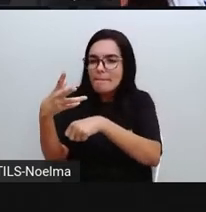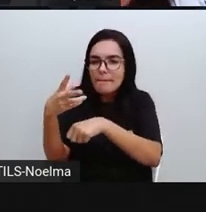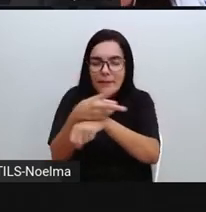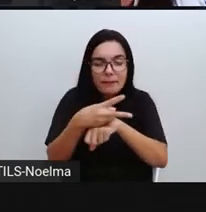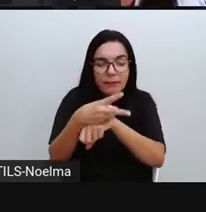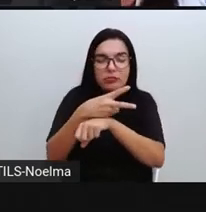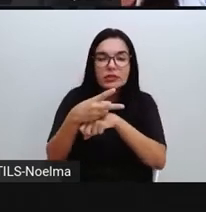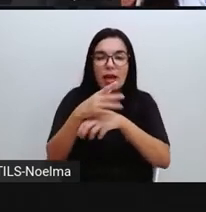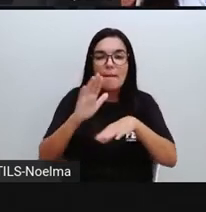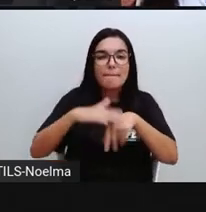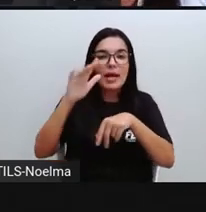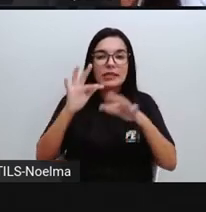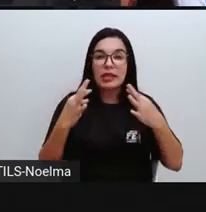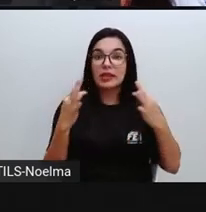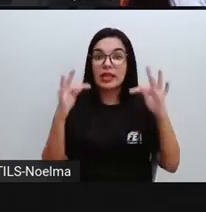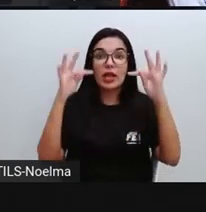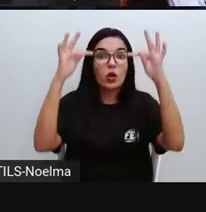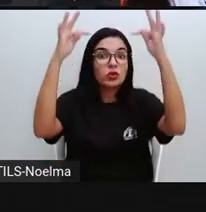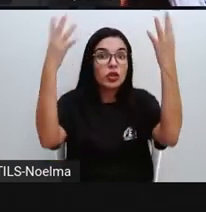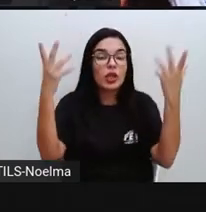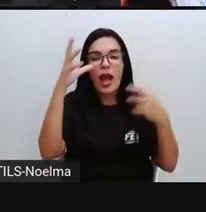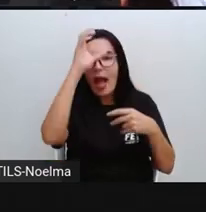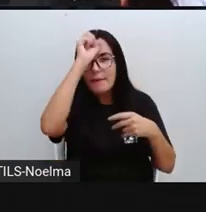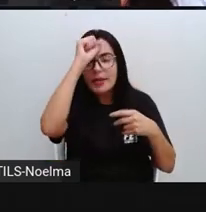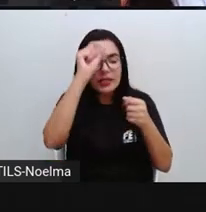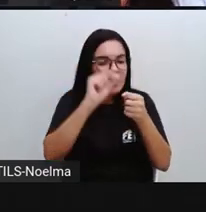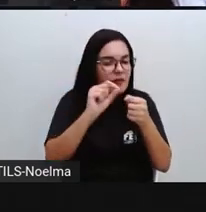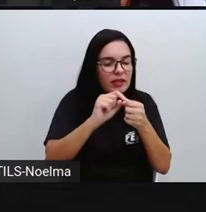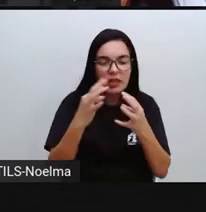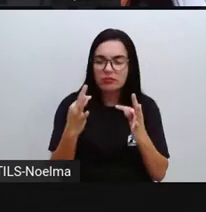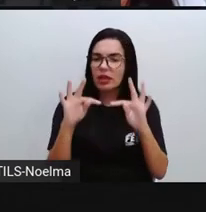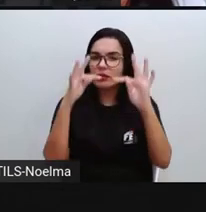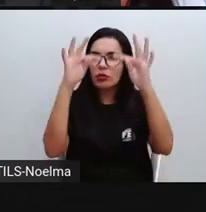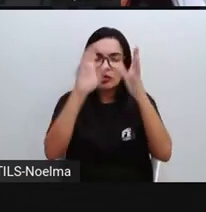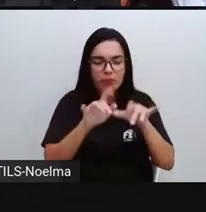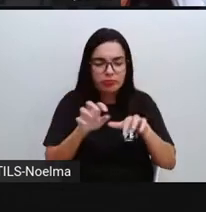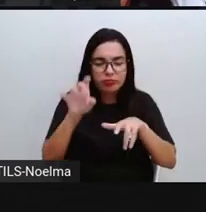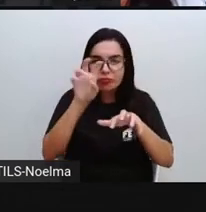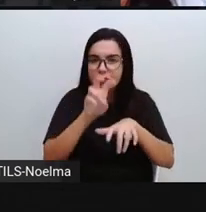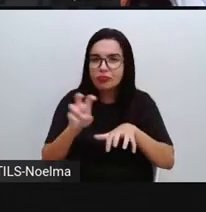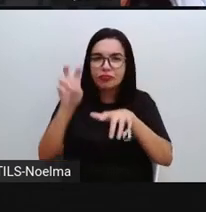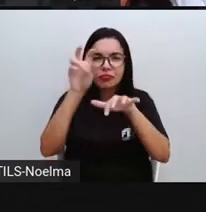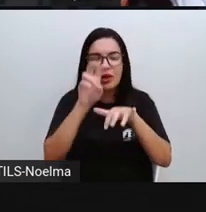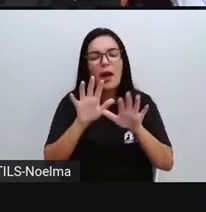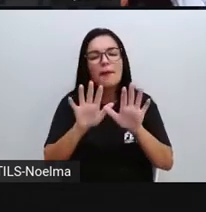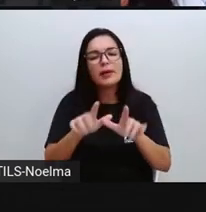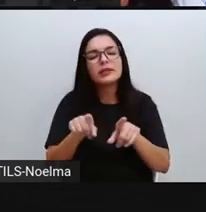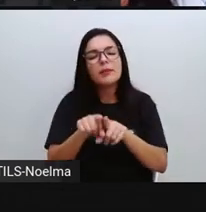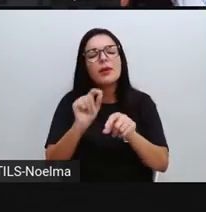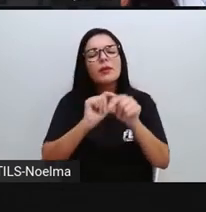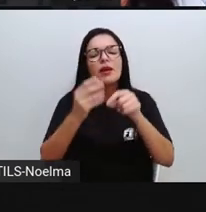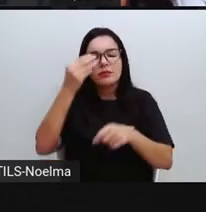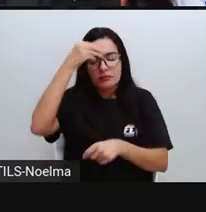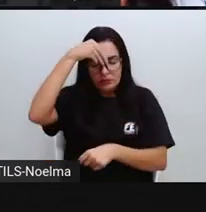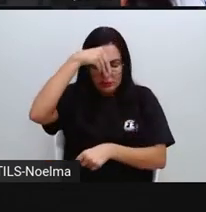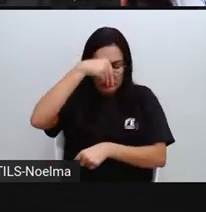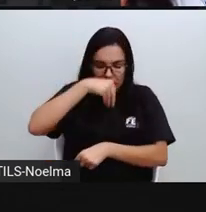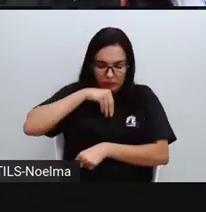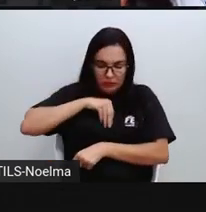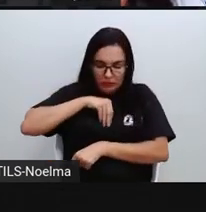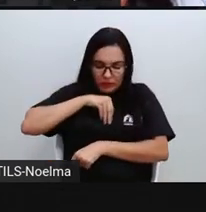tecnologia, aprendesse a manuseá-la, mas também essas questões internas, pessoais, também